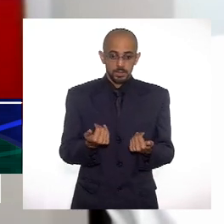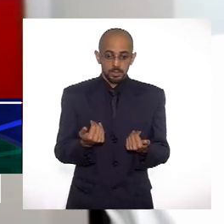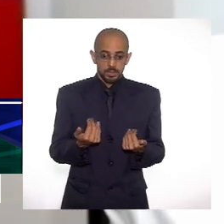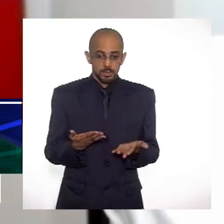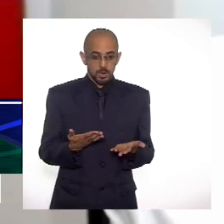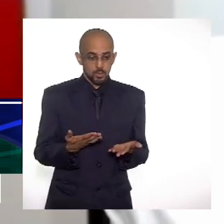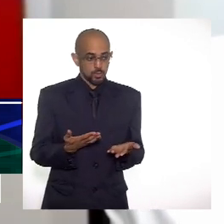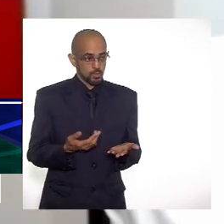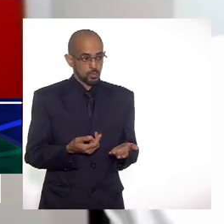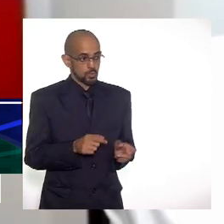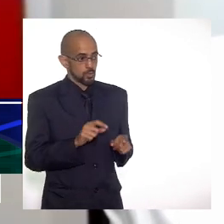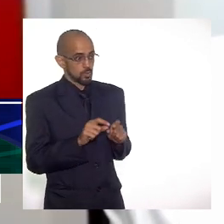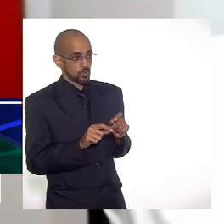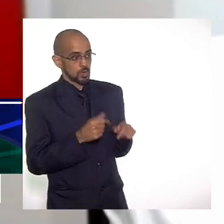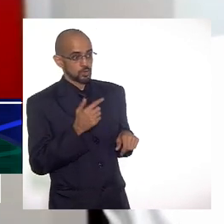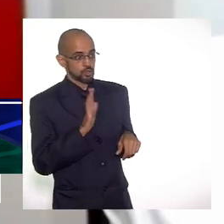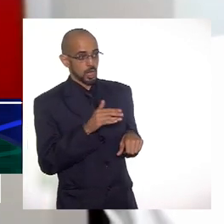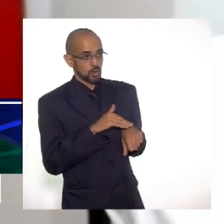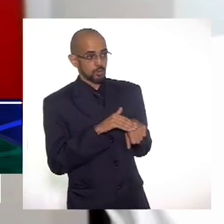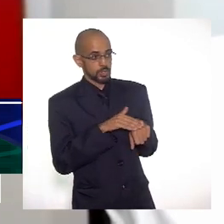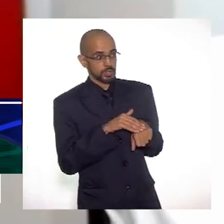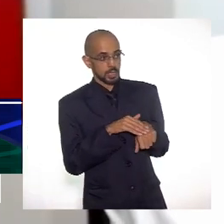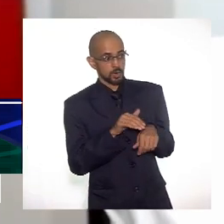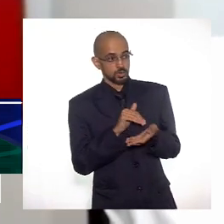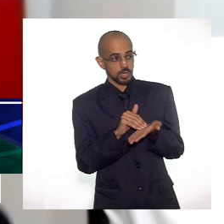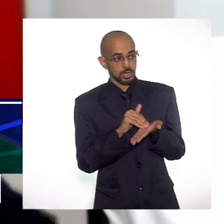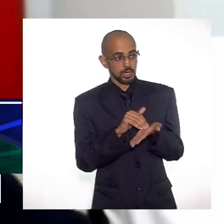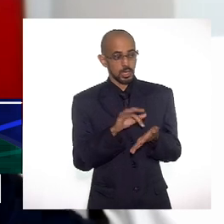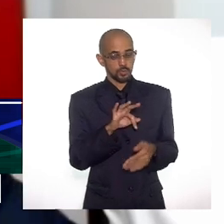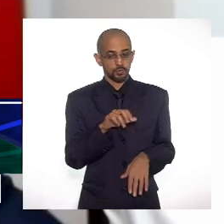o que nós... Eu já conversei com o secretário de Fazenda no dia de ontem